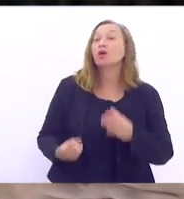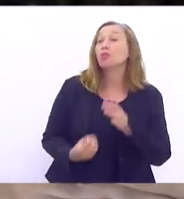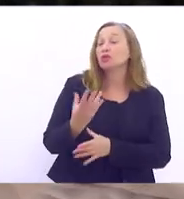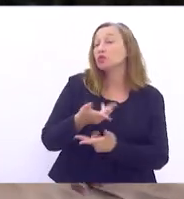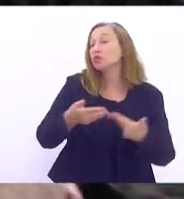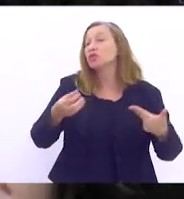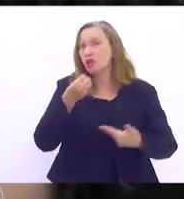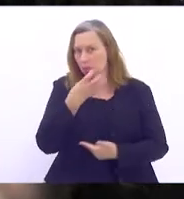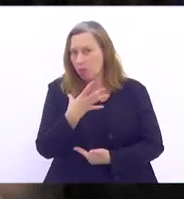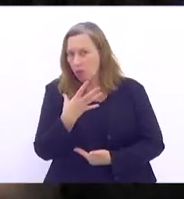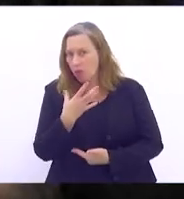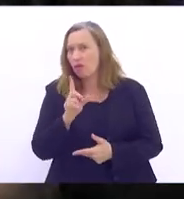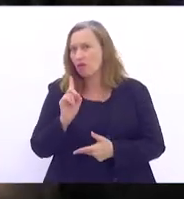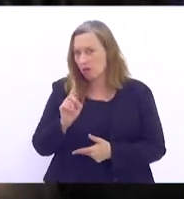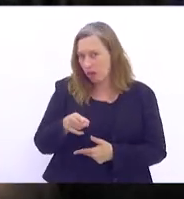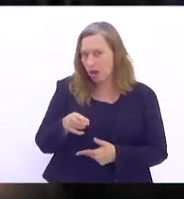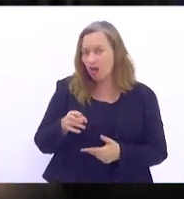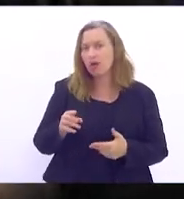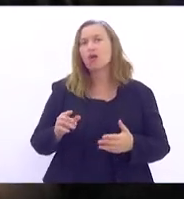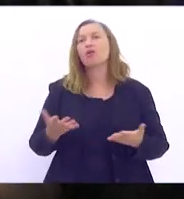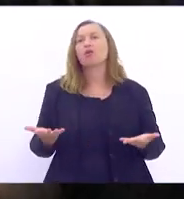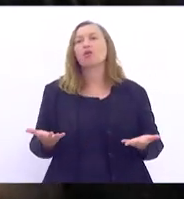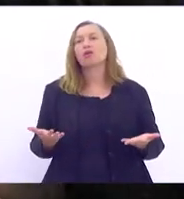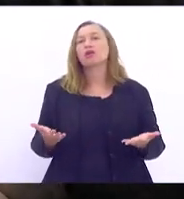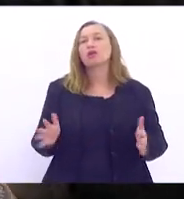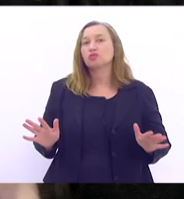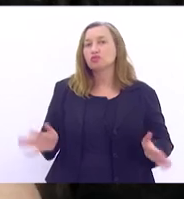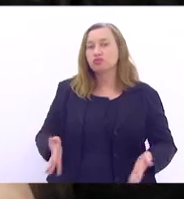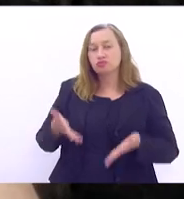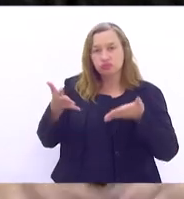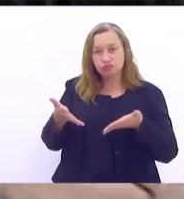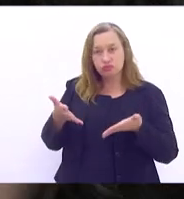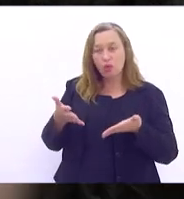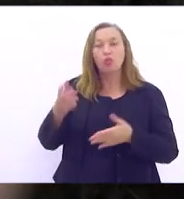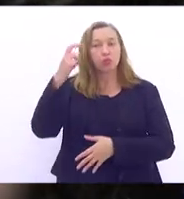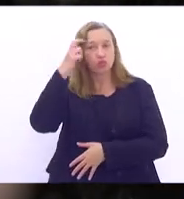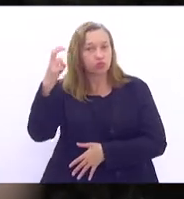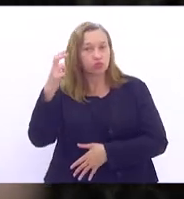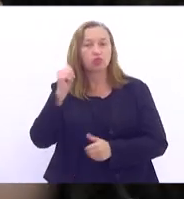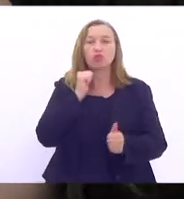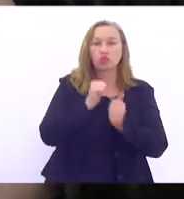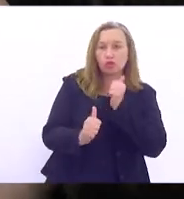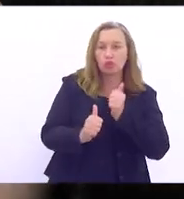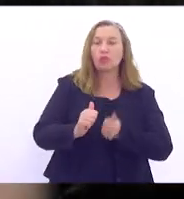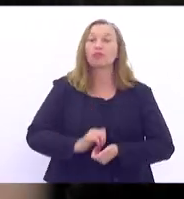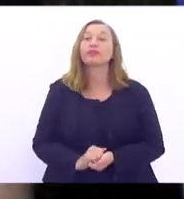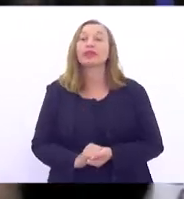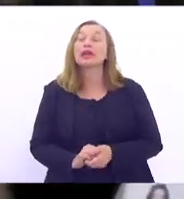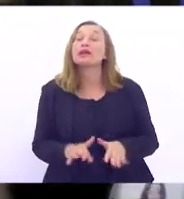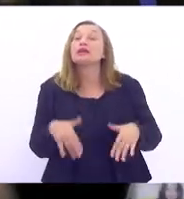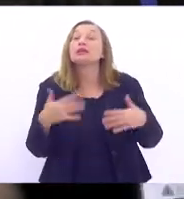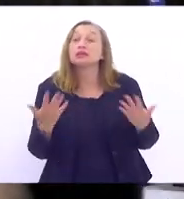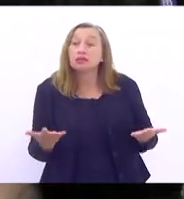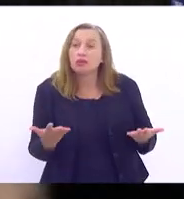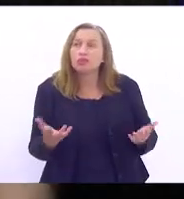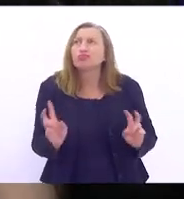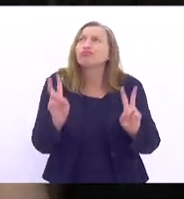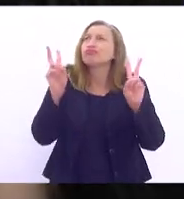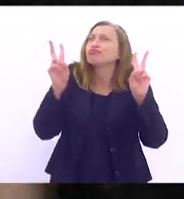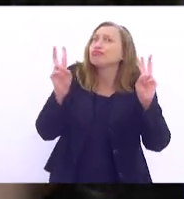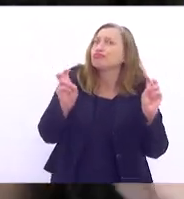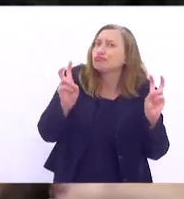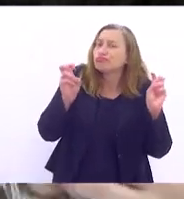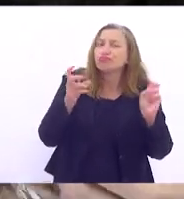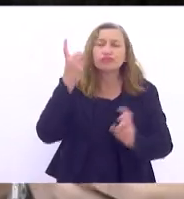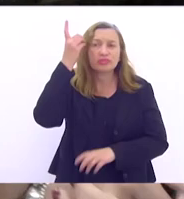coisa boa, né, de manifestação cultural orgânica, né, do futebol. Então, foi sobre isso que a